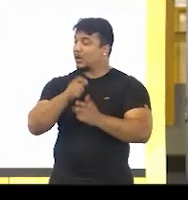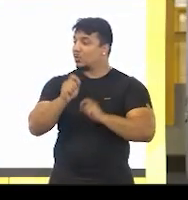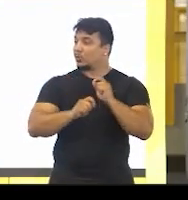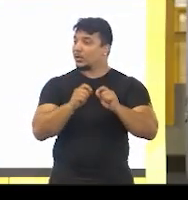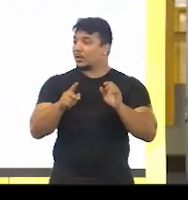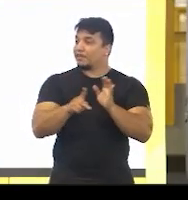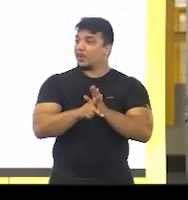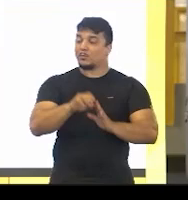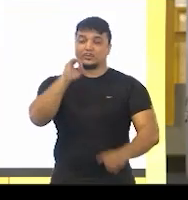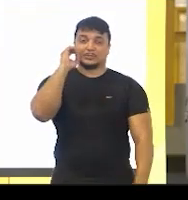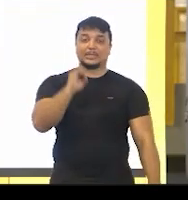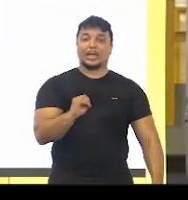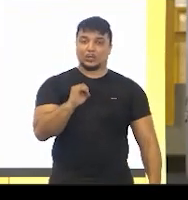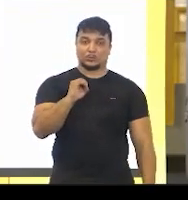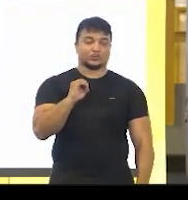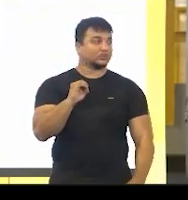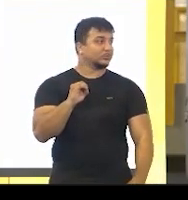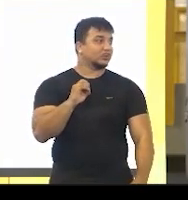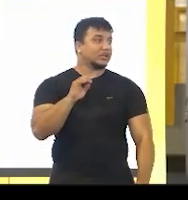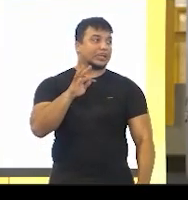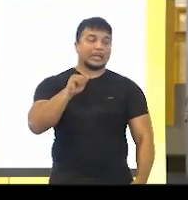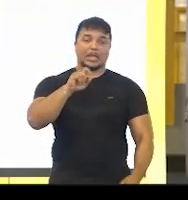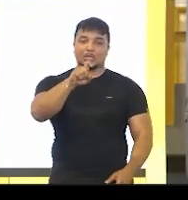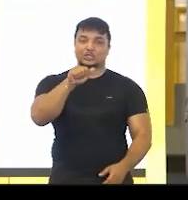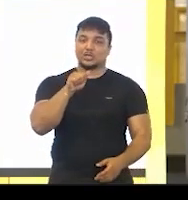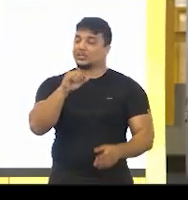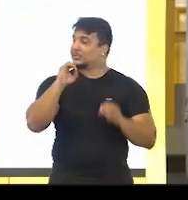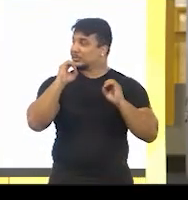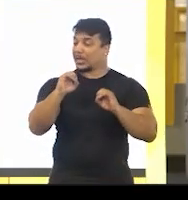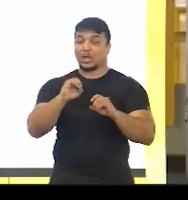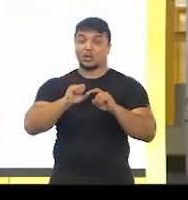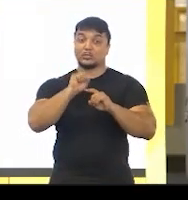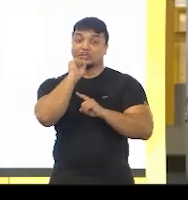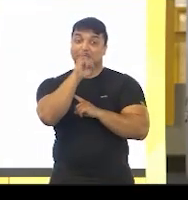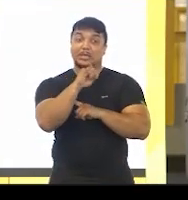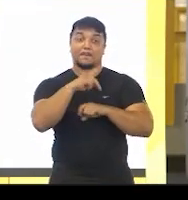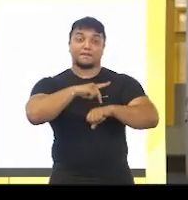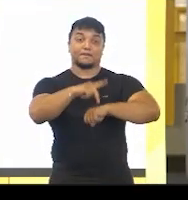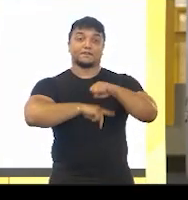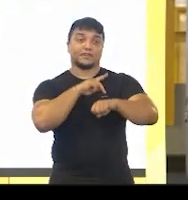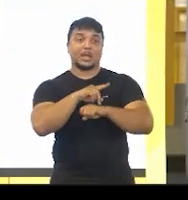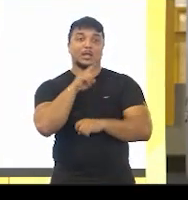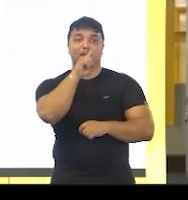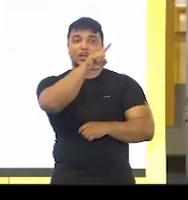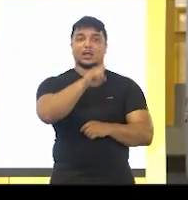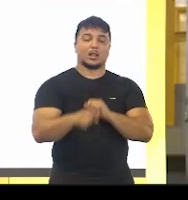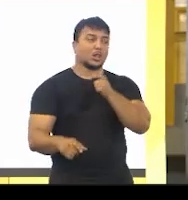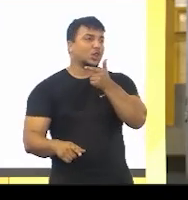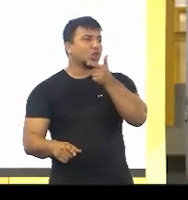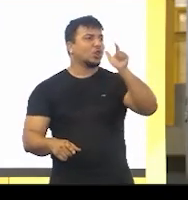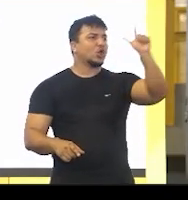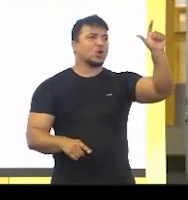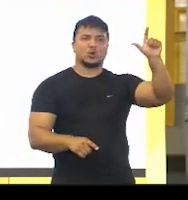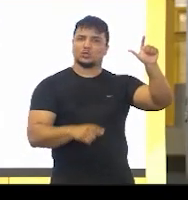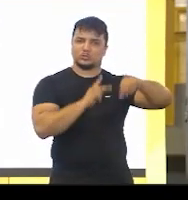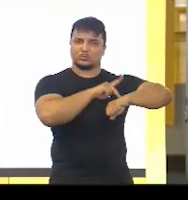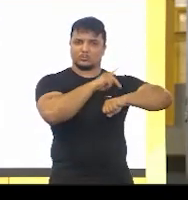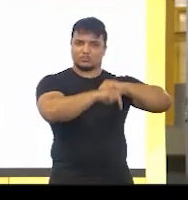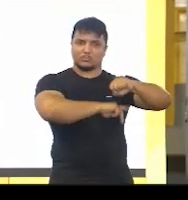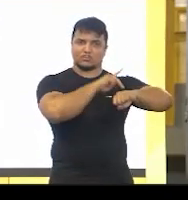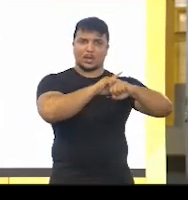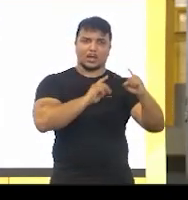tarifa 0. Mas se vier um país lá de Fabilândia